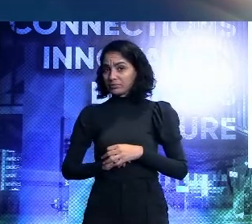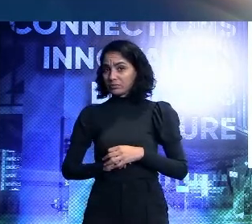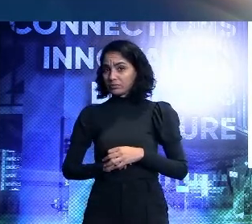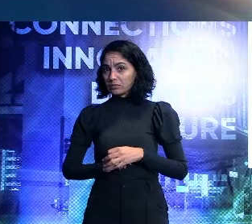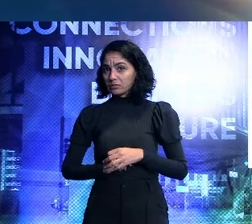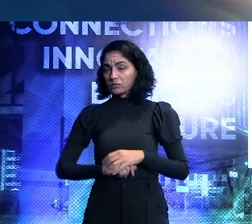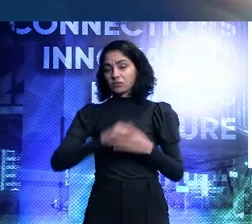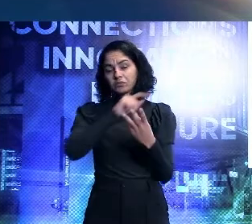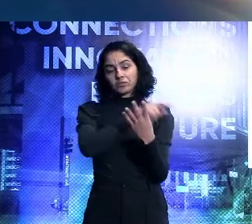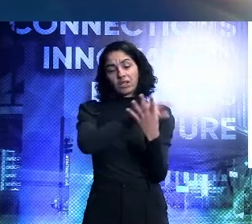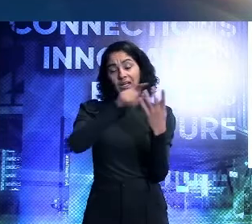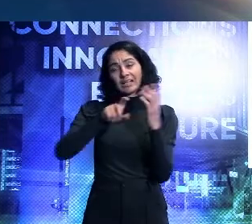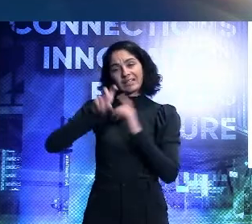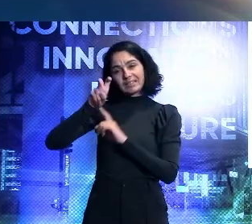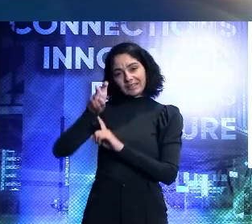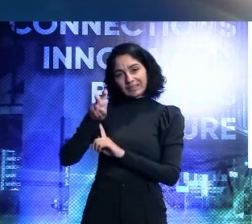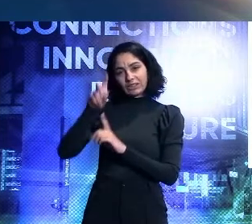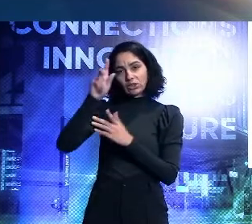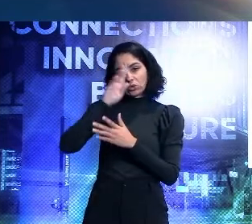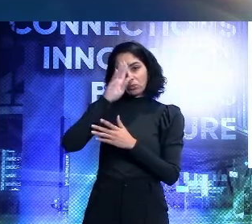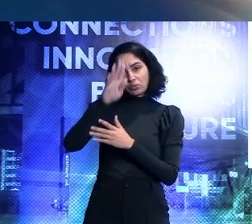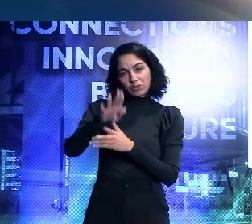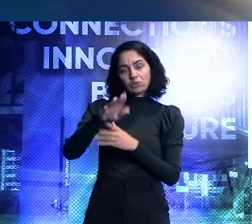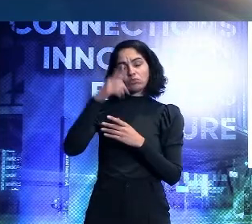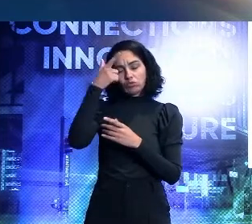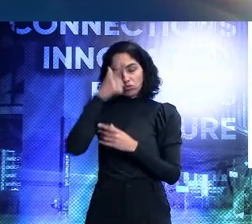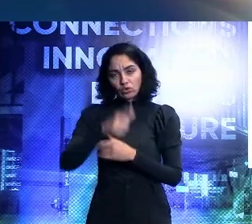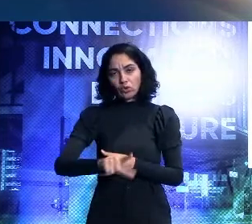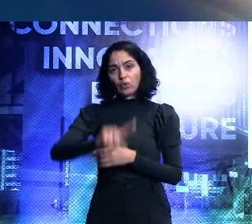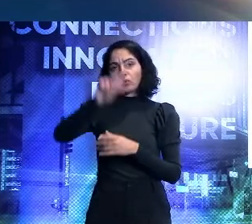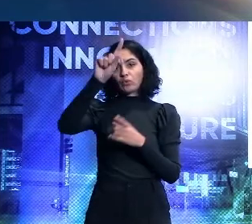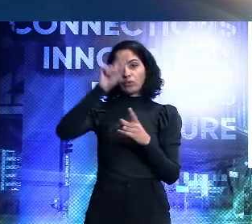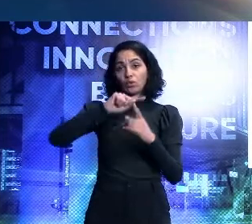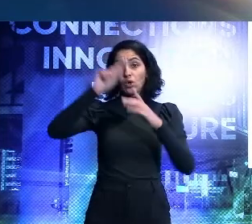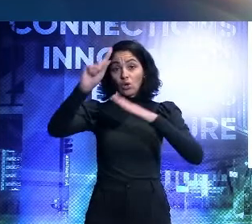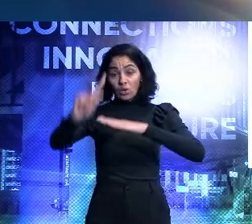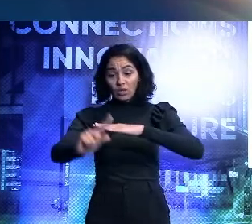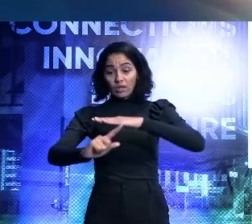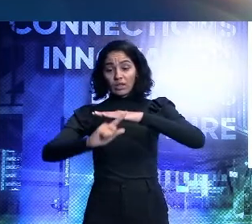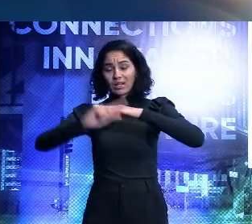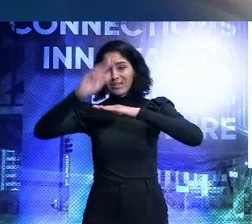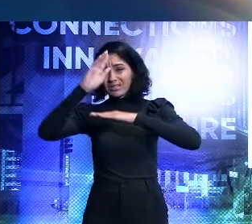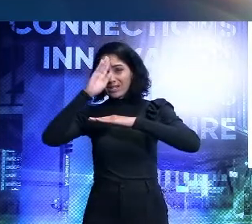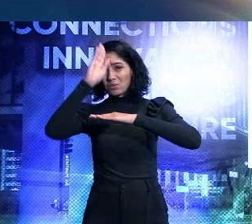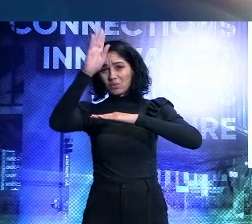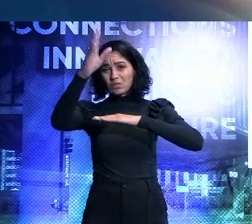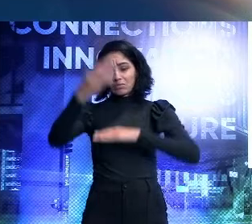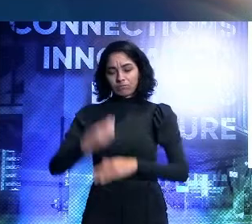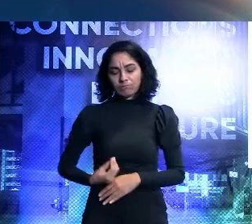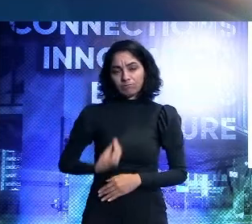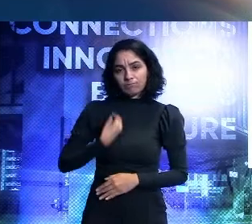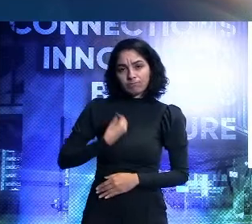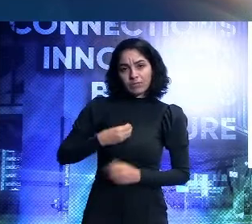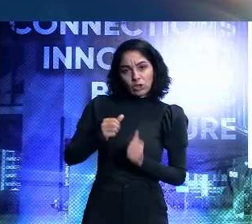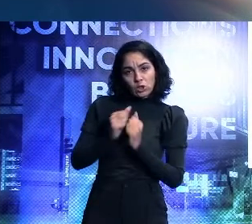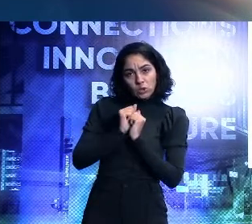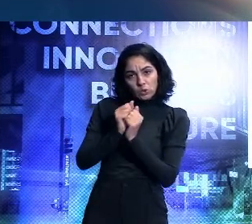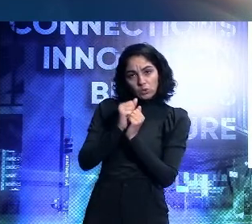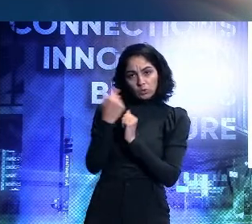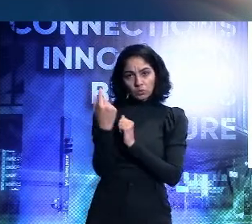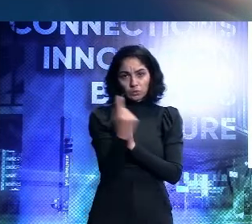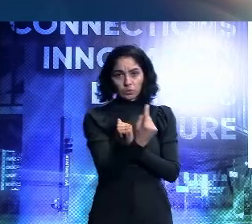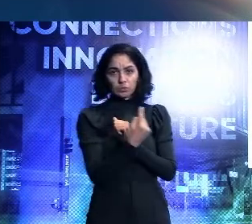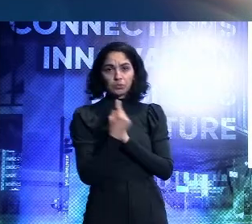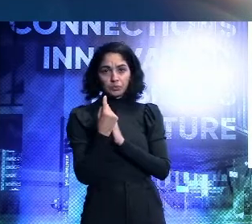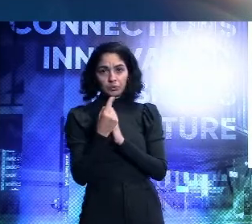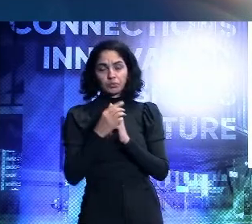princípios do Lean. E o primeiro princípio, de novo, o cliente é fundamental estar aqui em conjunto com todos nós.